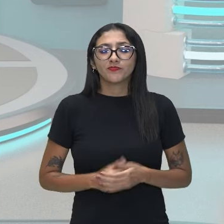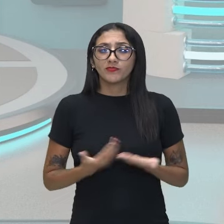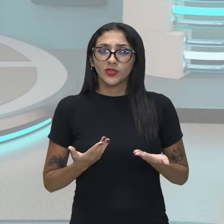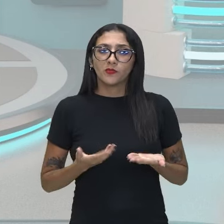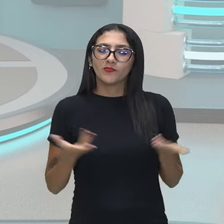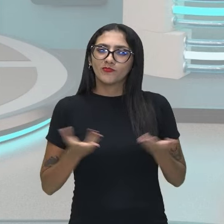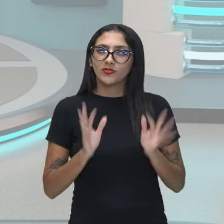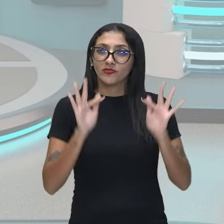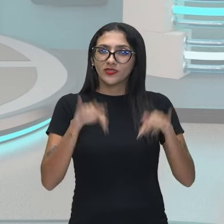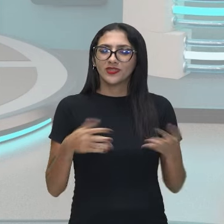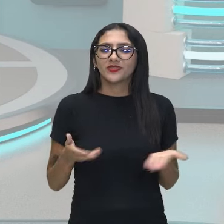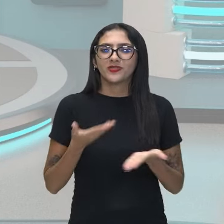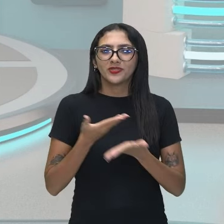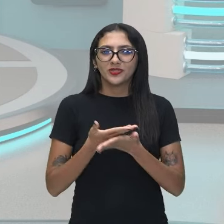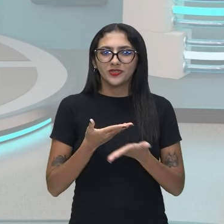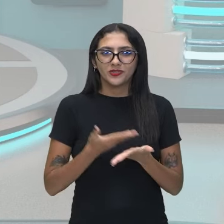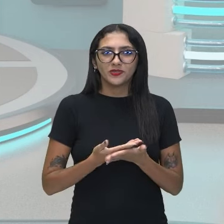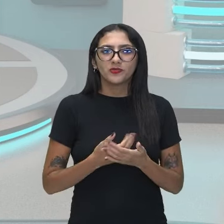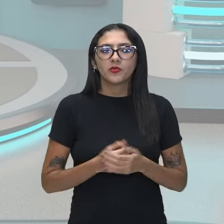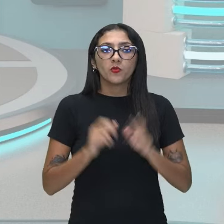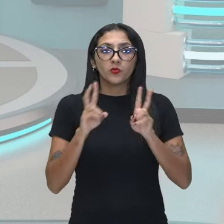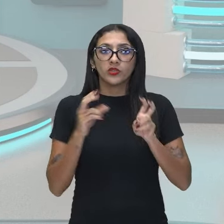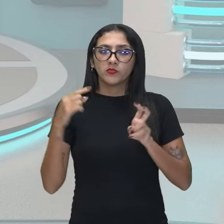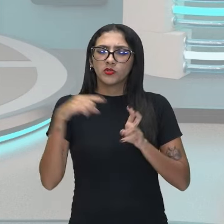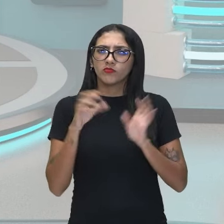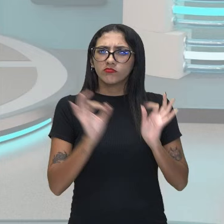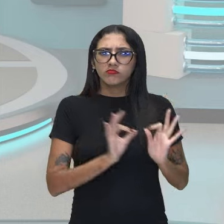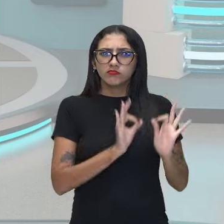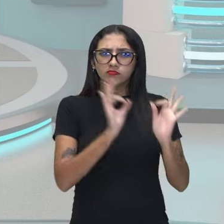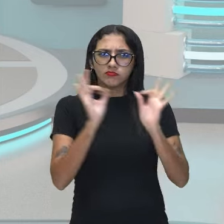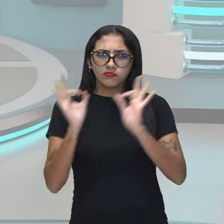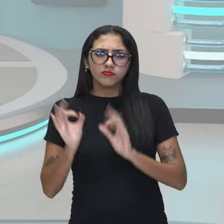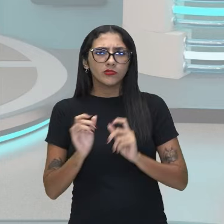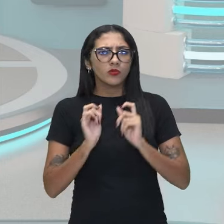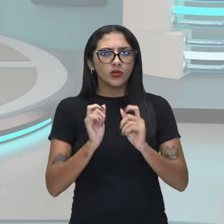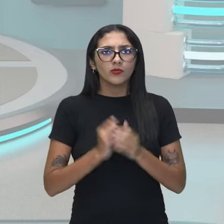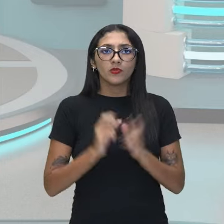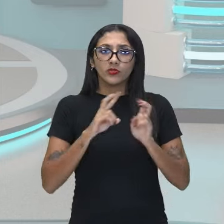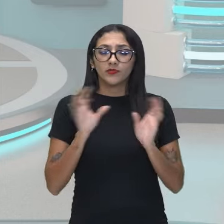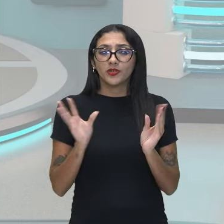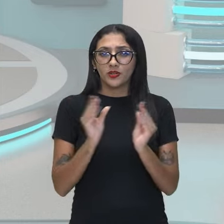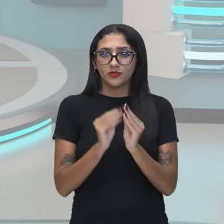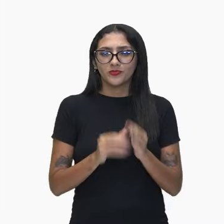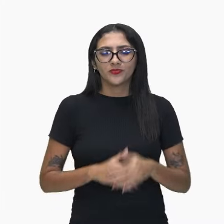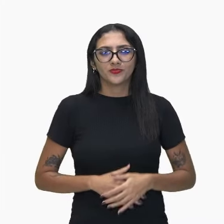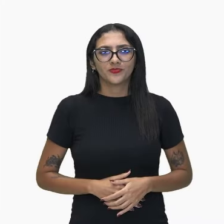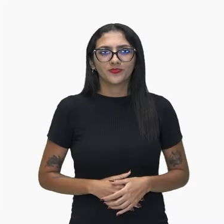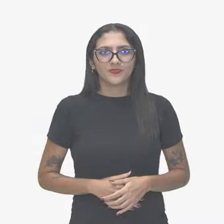nós vamos encerrando essa aula na qual nós abordamos a questão do resumo.